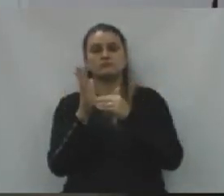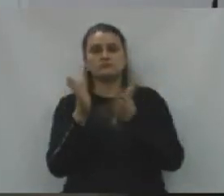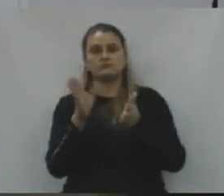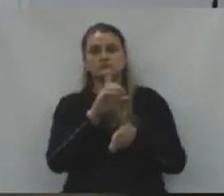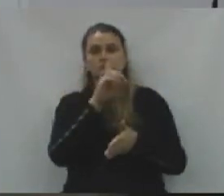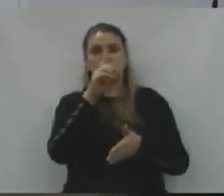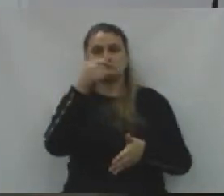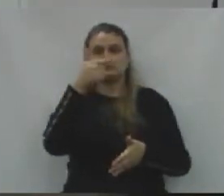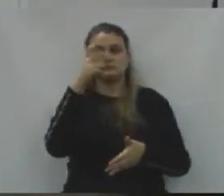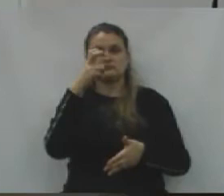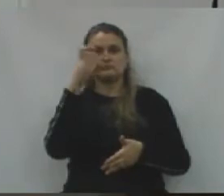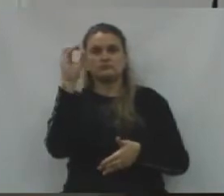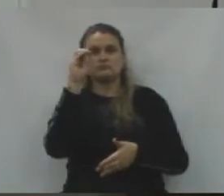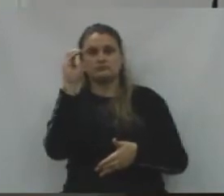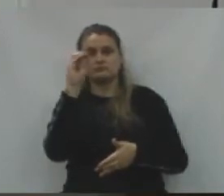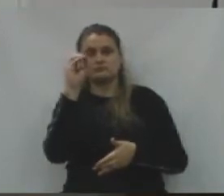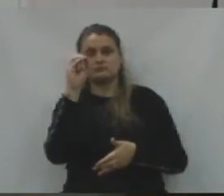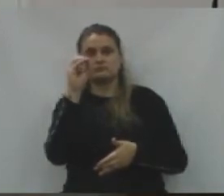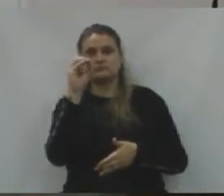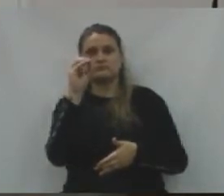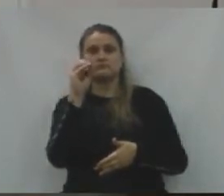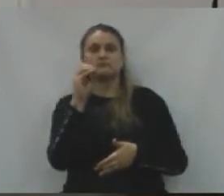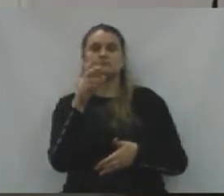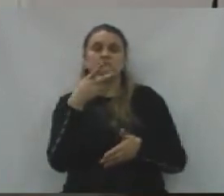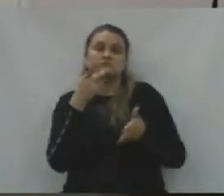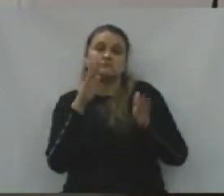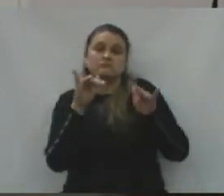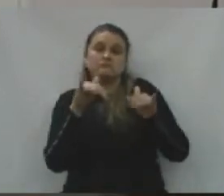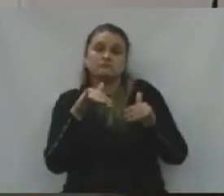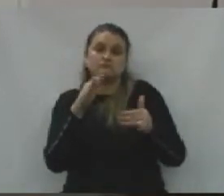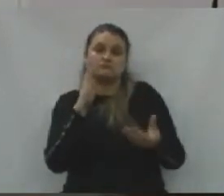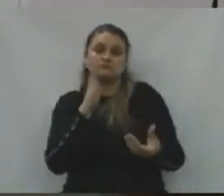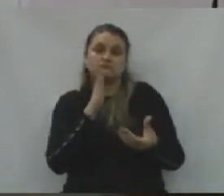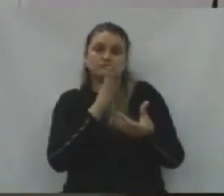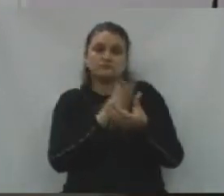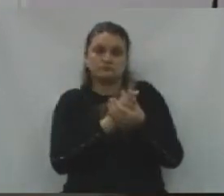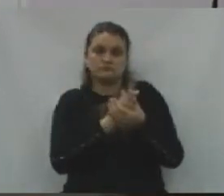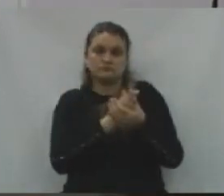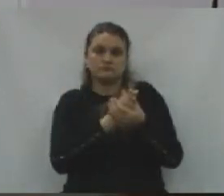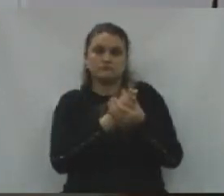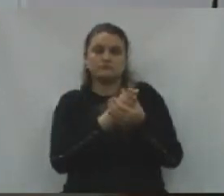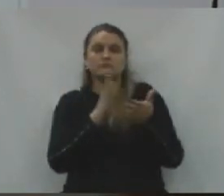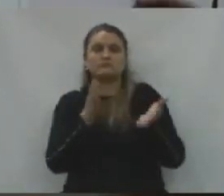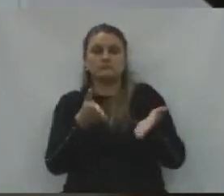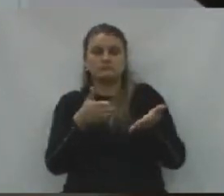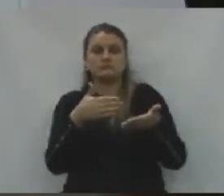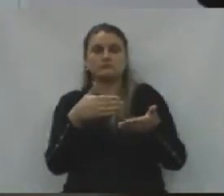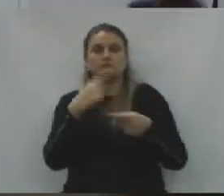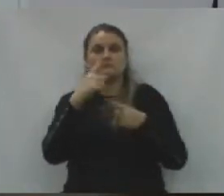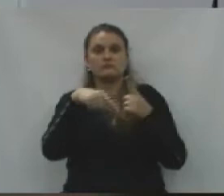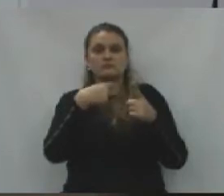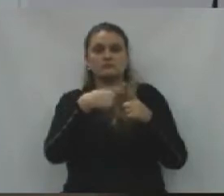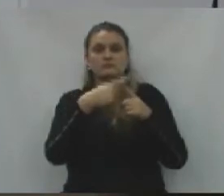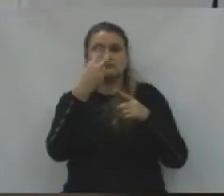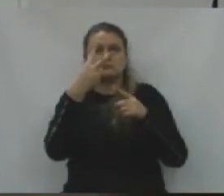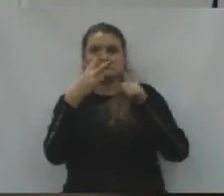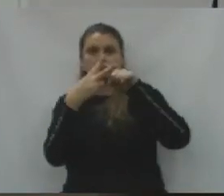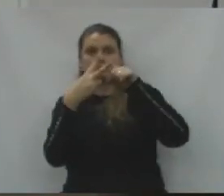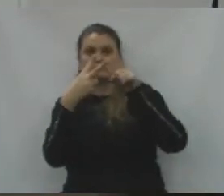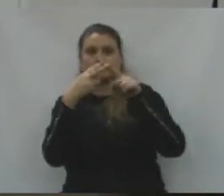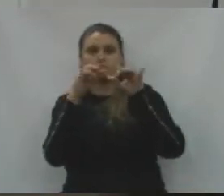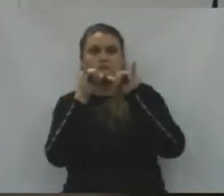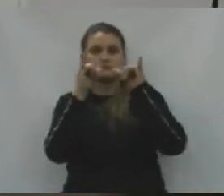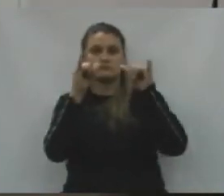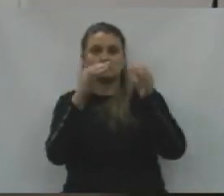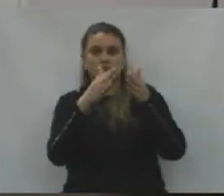última agora de 25 de outubro, que praticamente finaliza esse processo, em que, a partir disso, com mais 2